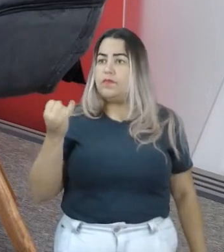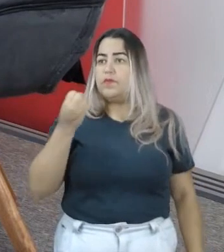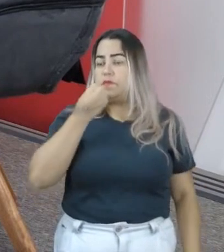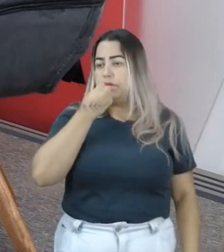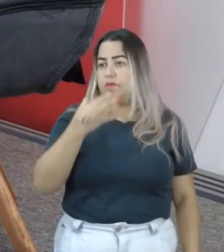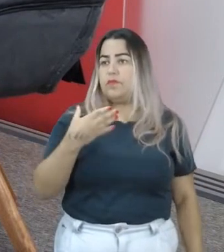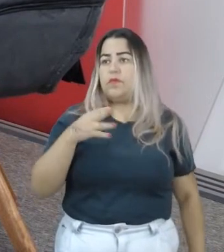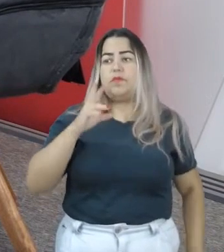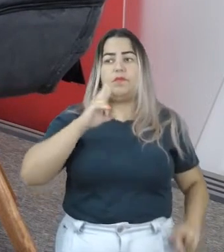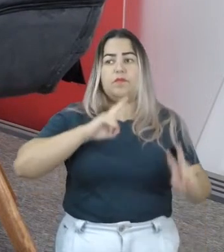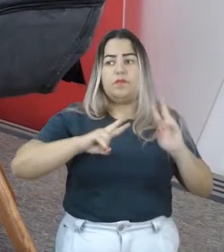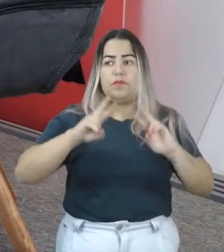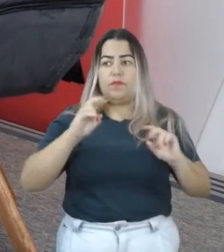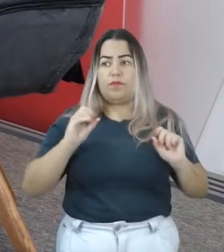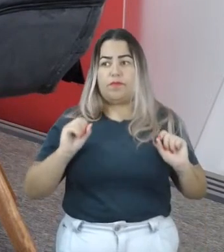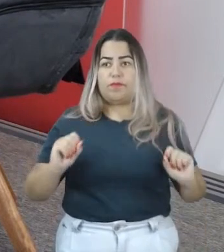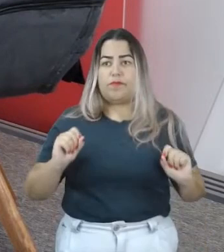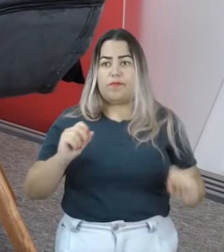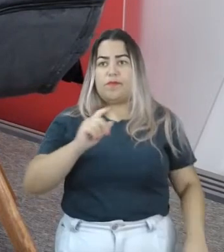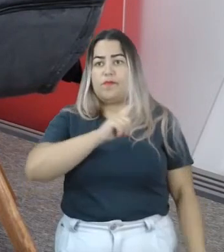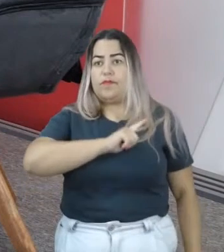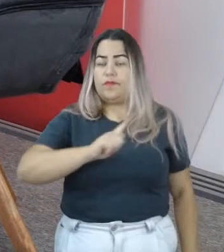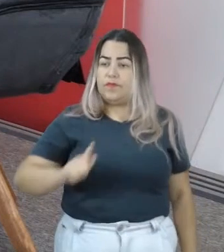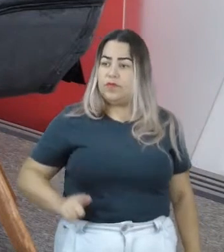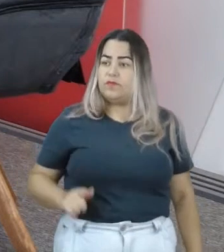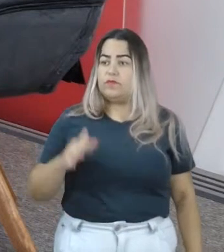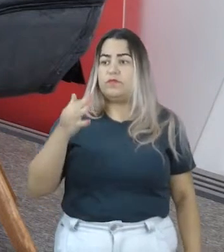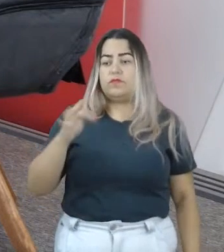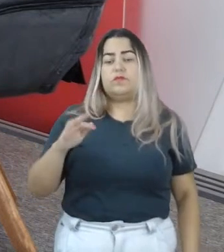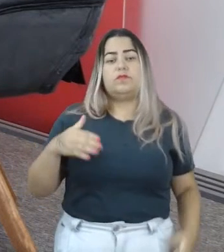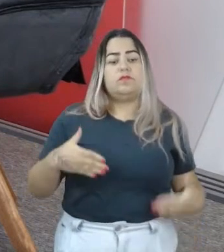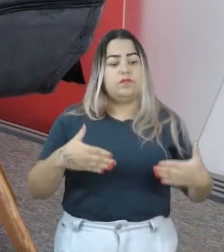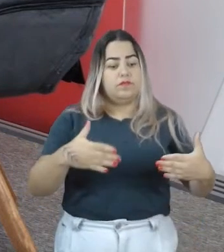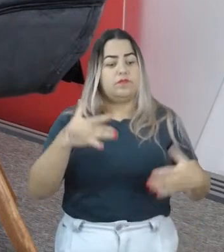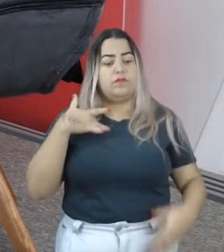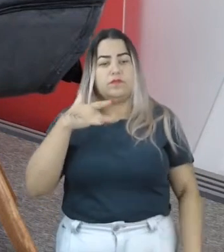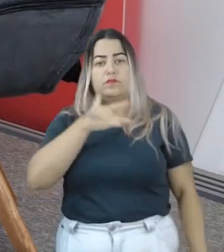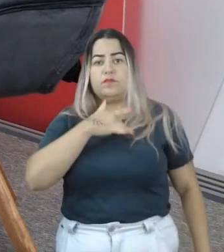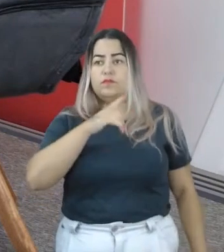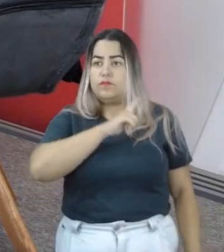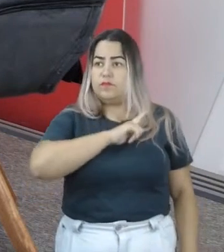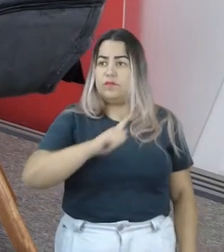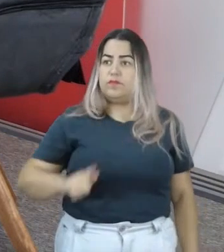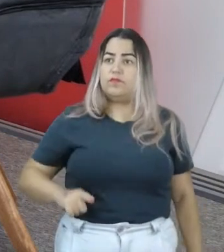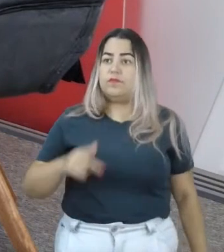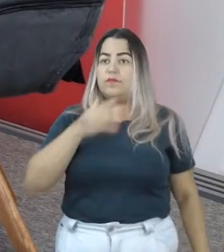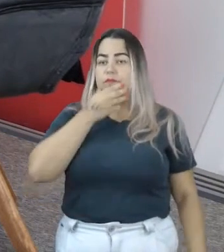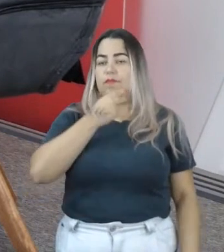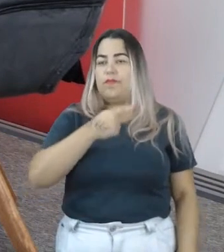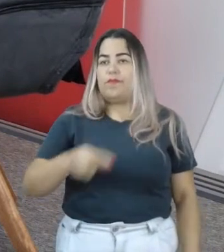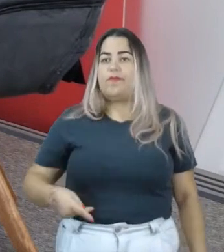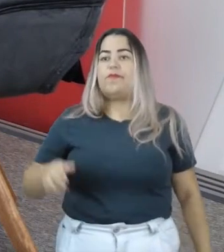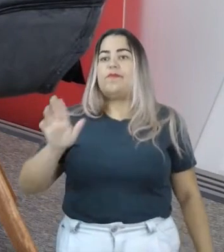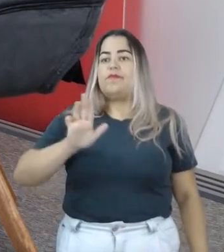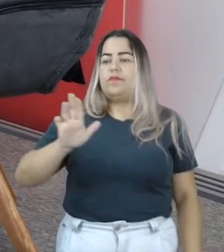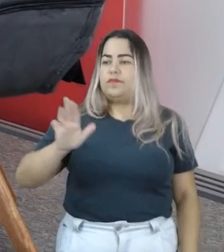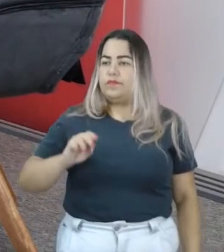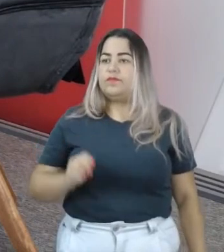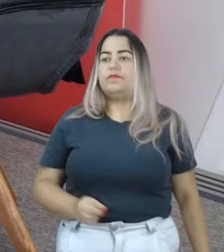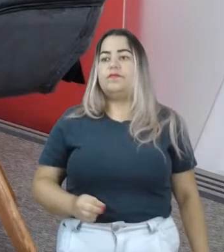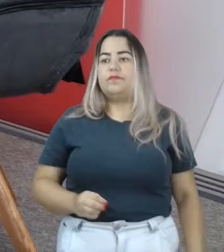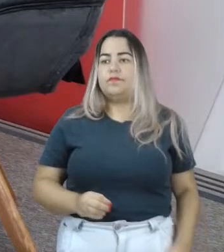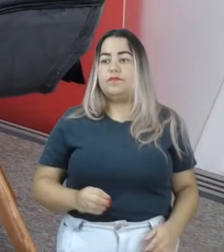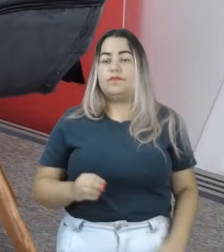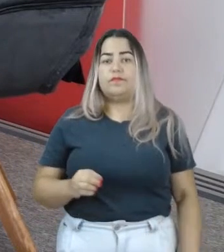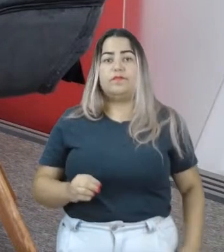bom a gente ver que o governo federal, o Ministério da Saúde, o governo do presidente Lula, em tão pouco tempo,